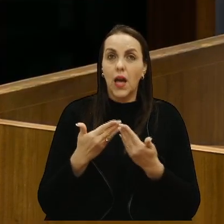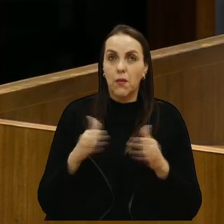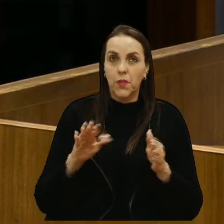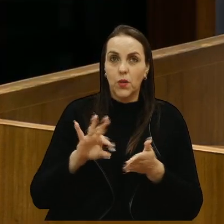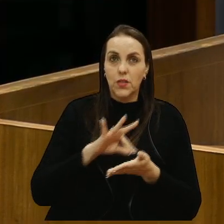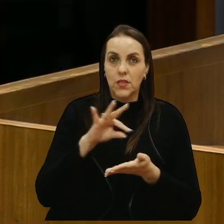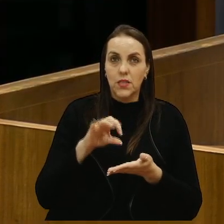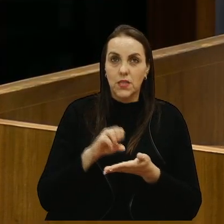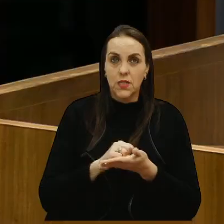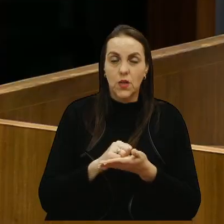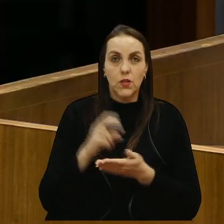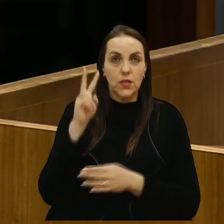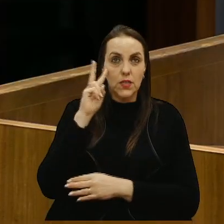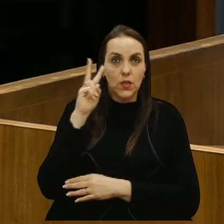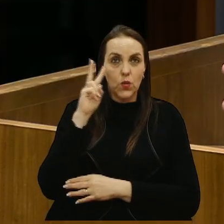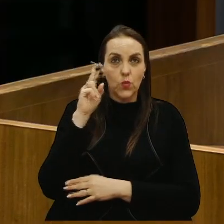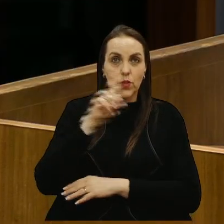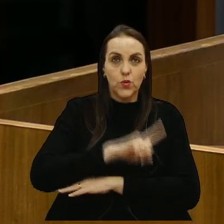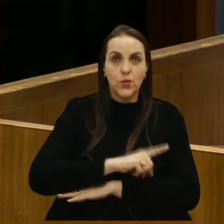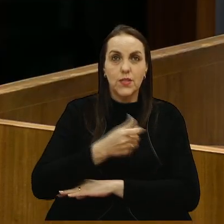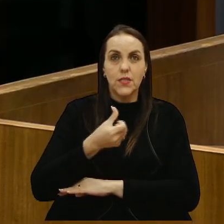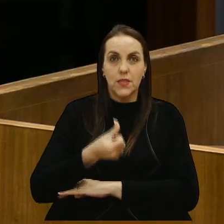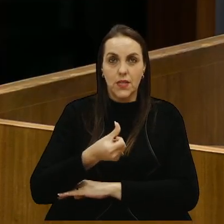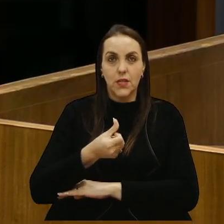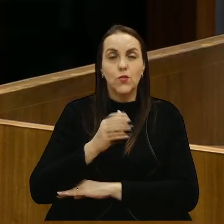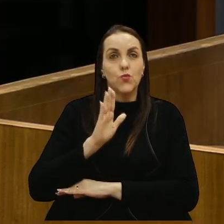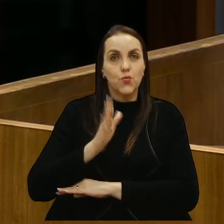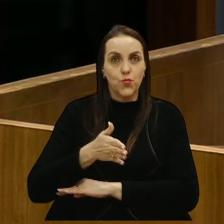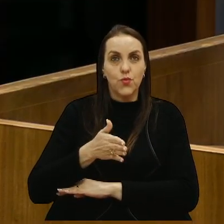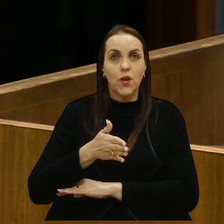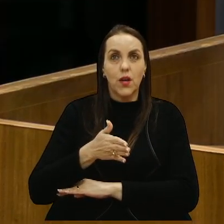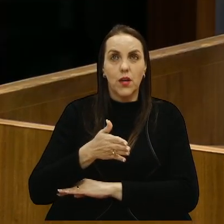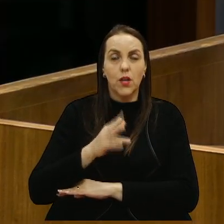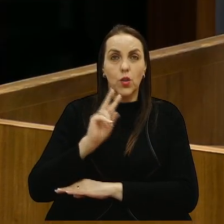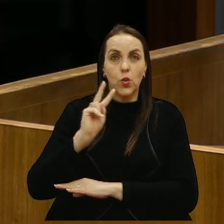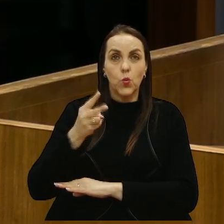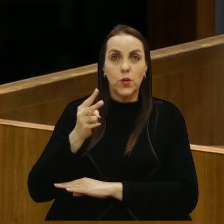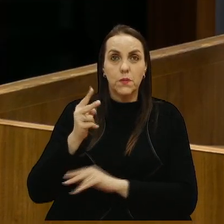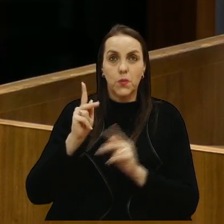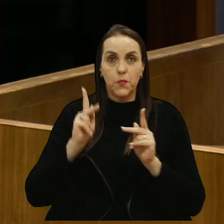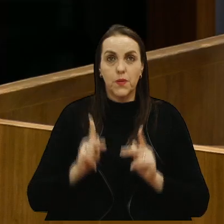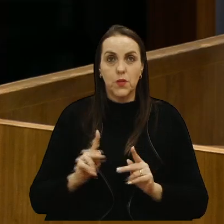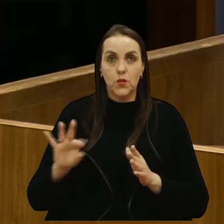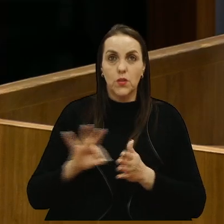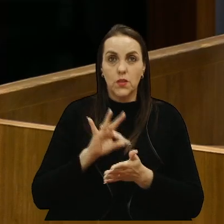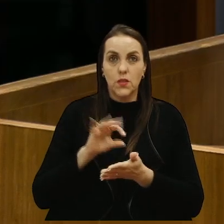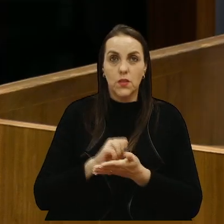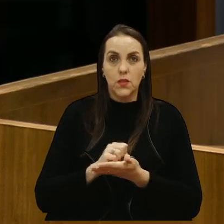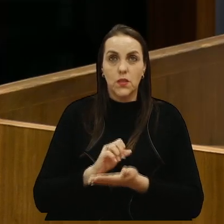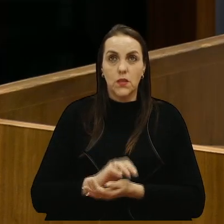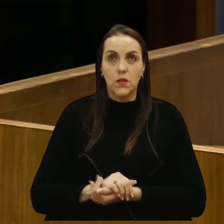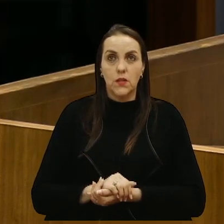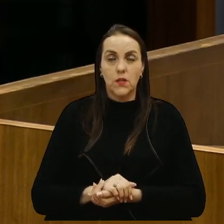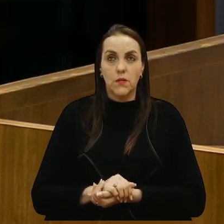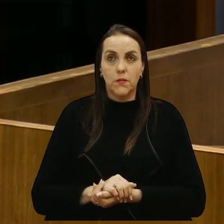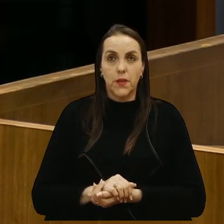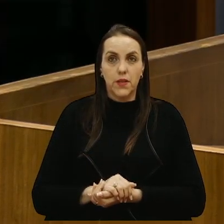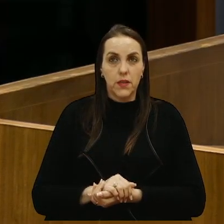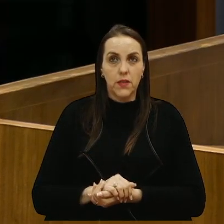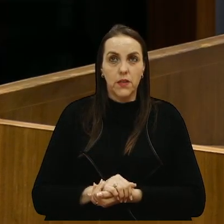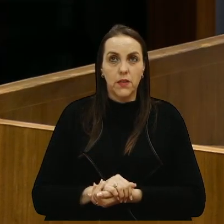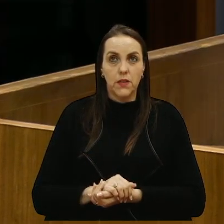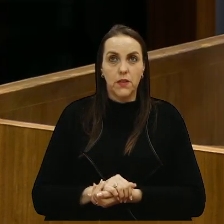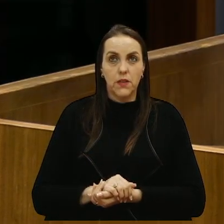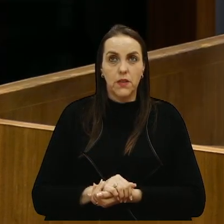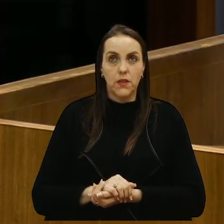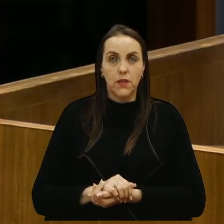inscrições na segunda-feira, dia 6, e a gente já chegou a mais de 2.000 pessoas inscritas. Tudo isso devido